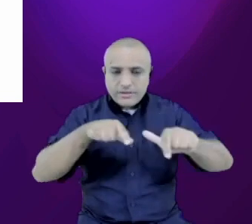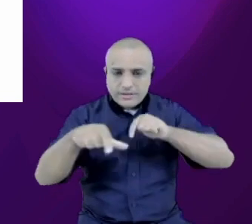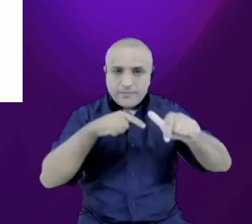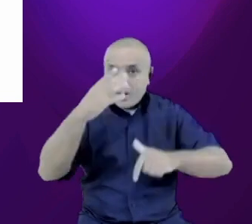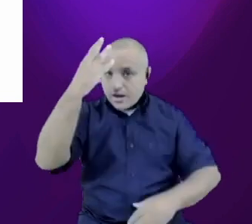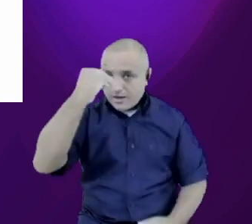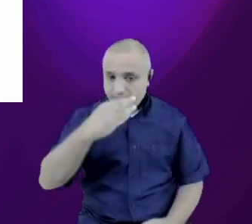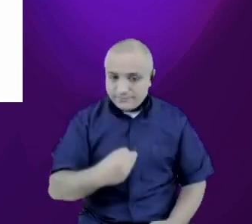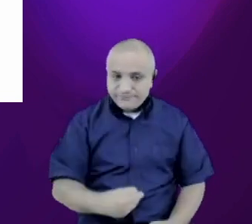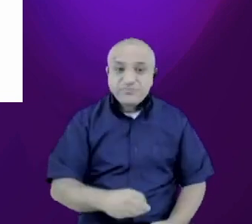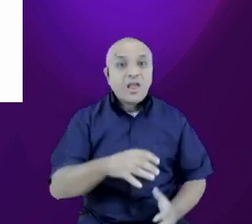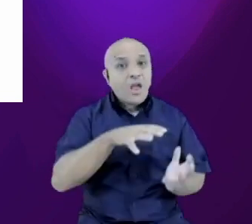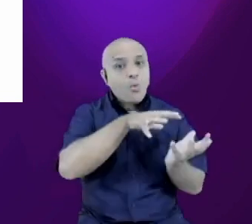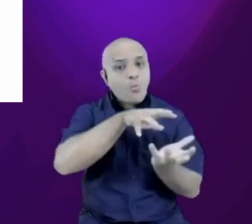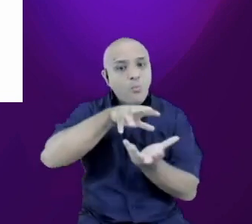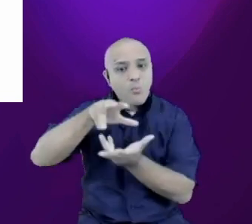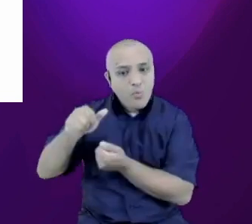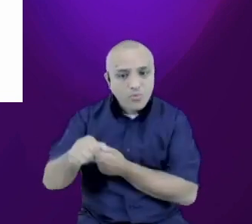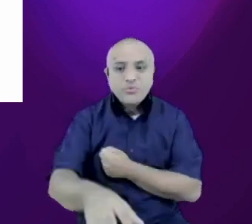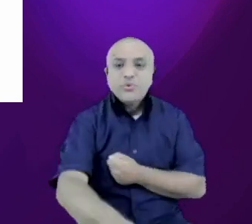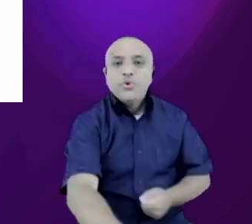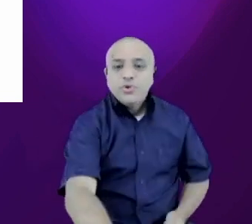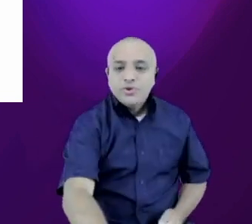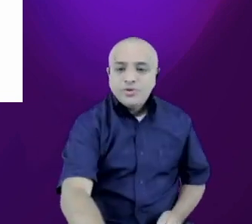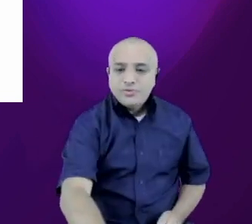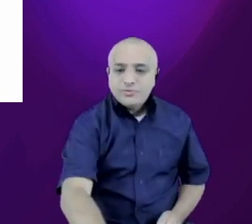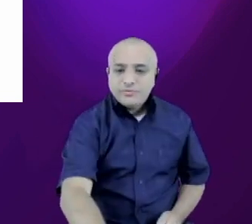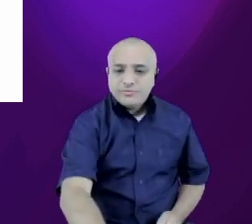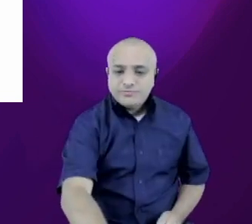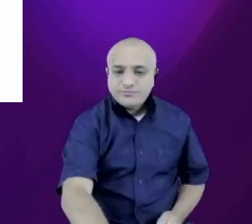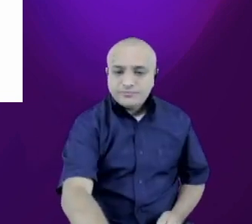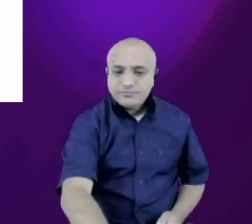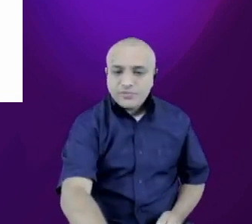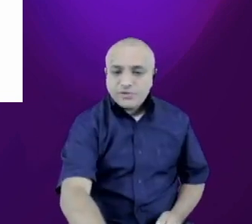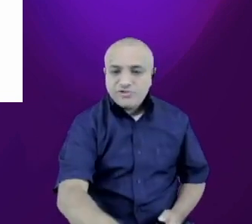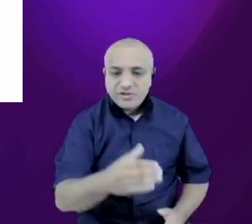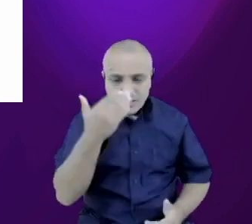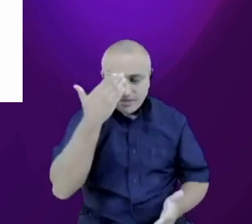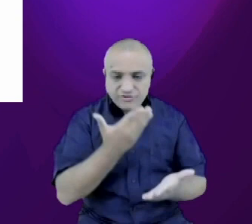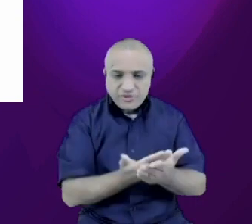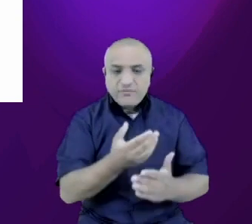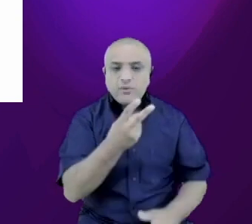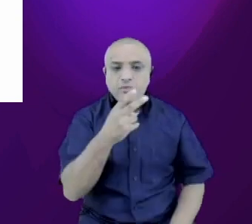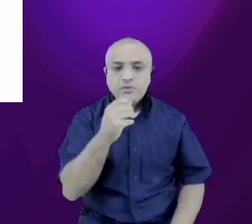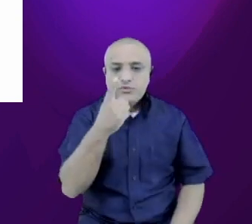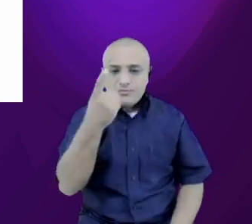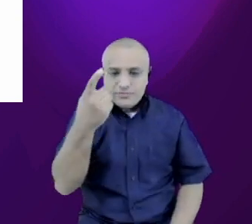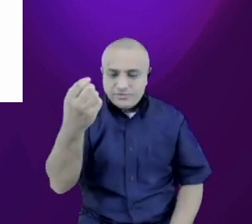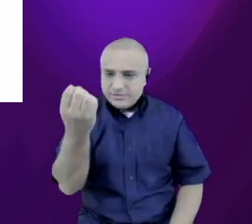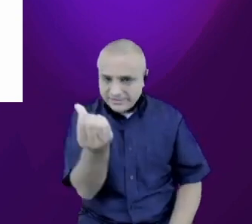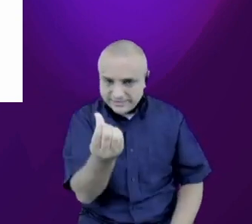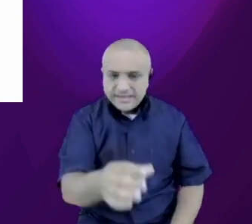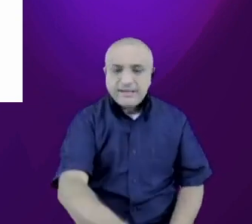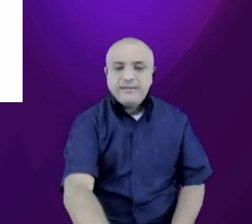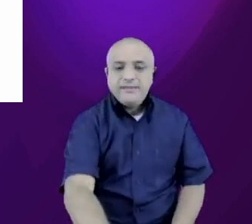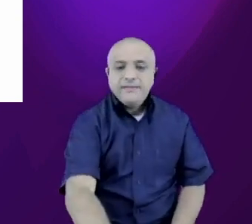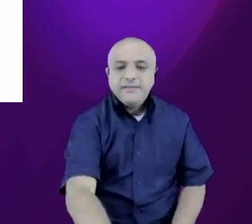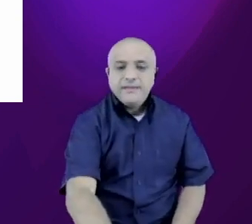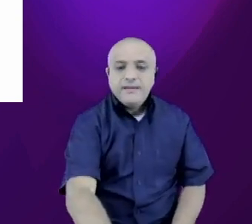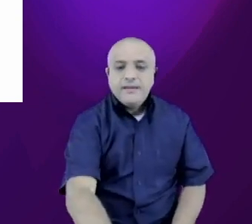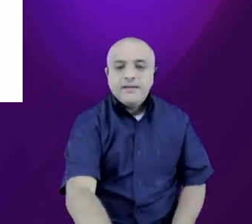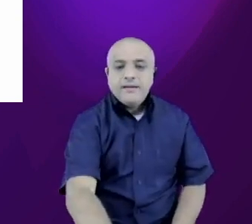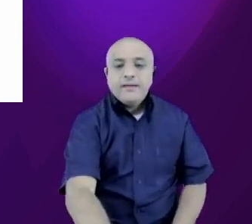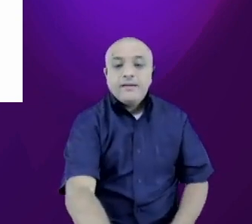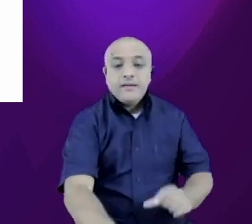é um inverso do que se acreditava em 2016, de que a gente teria uma redução significativa